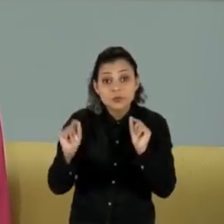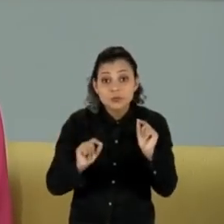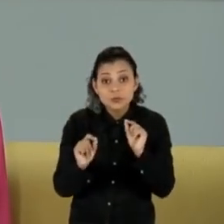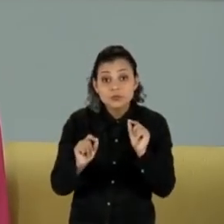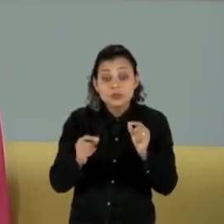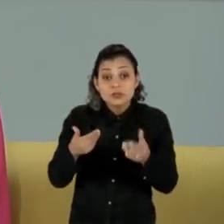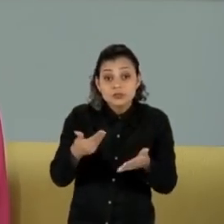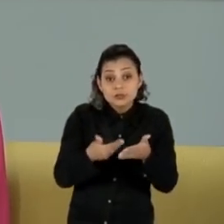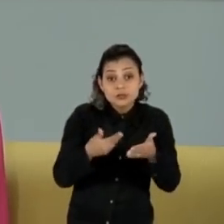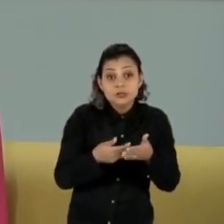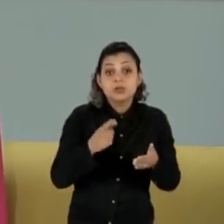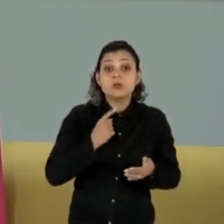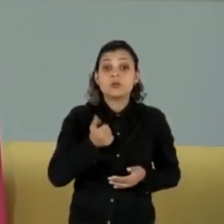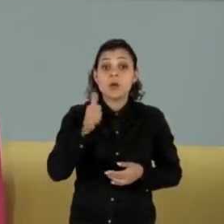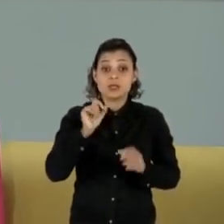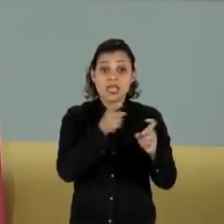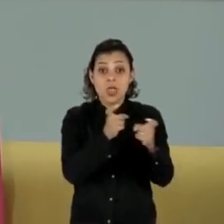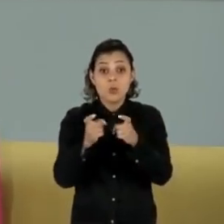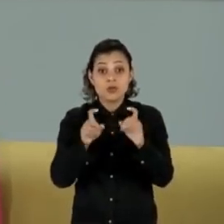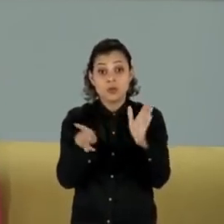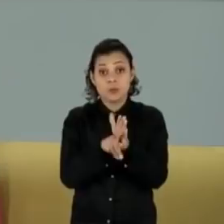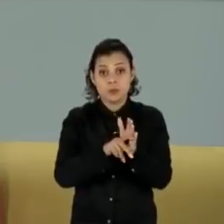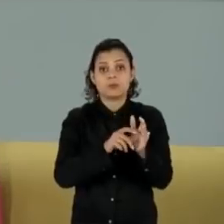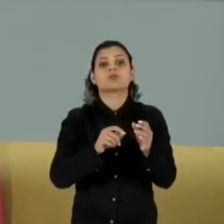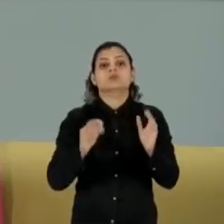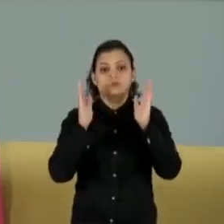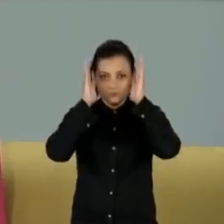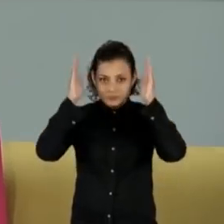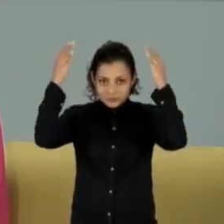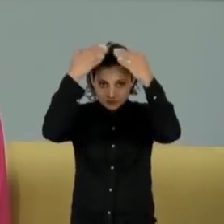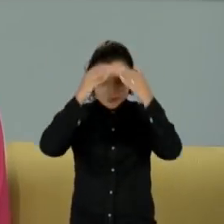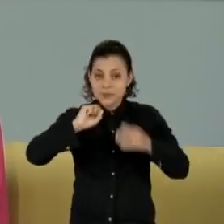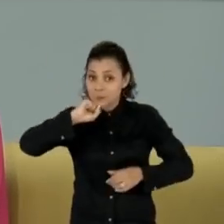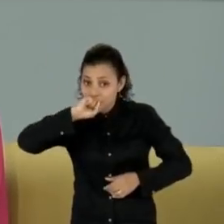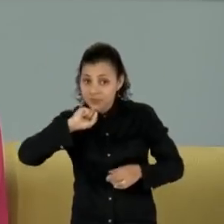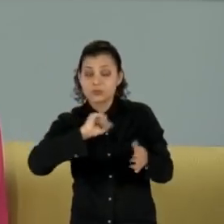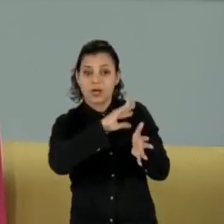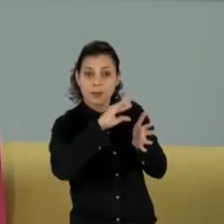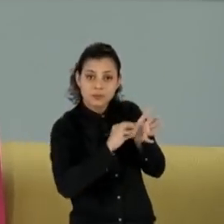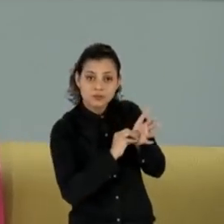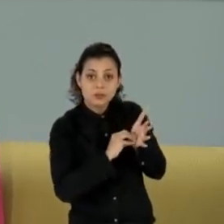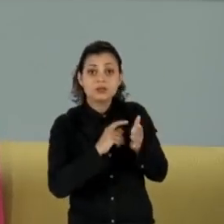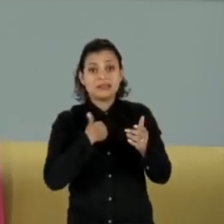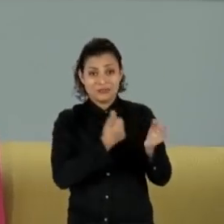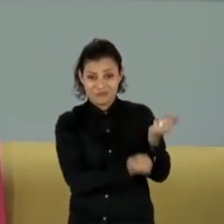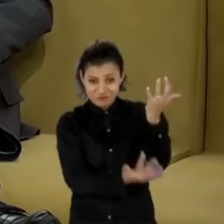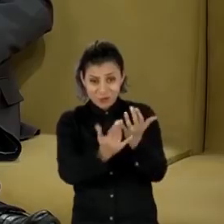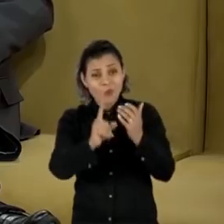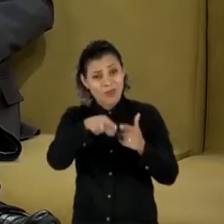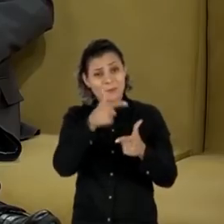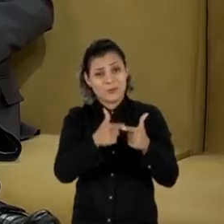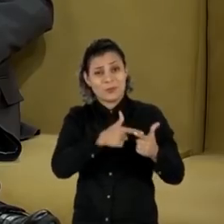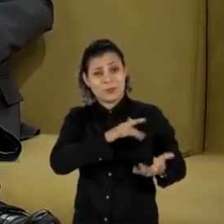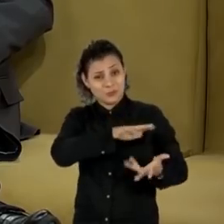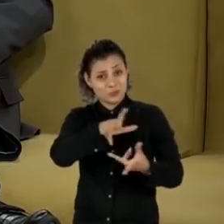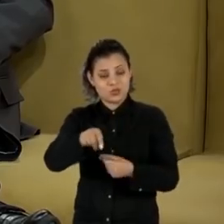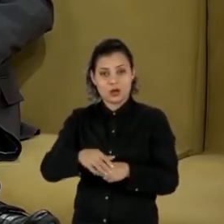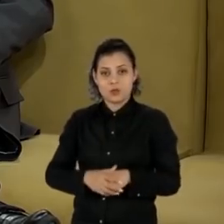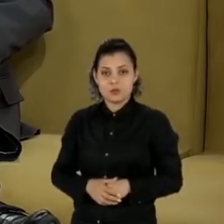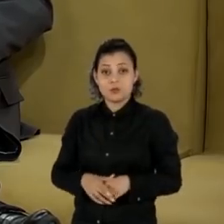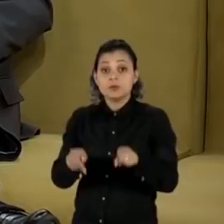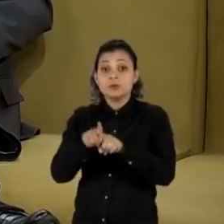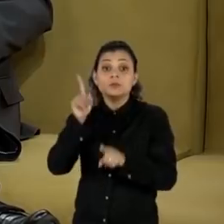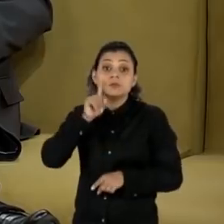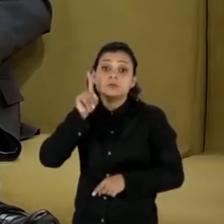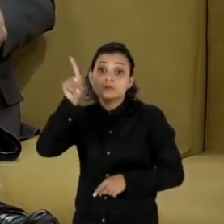jc um às vésperas do sínodo da amazônia papa francisco diz que os incêndios flor é um problema mundial e os